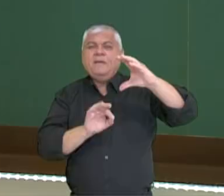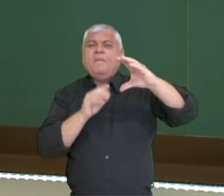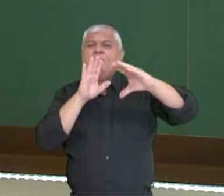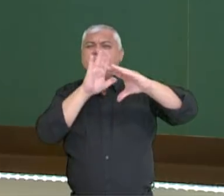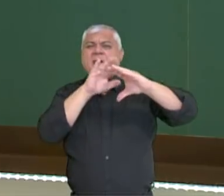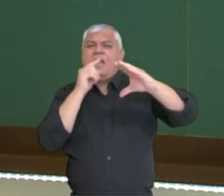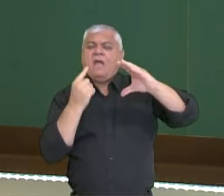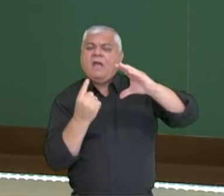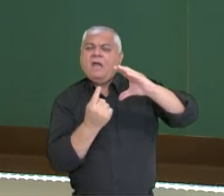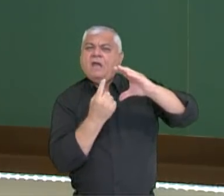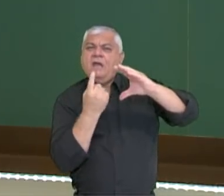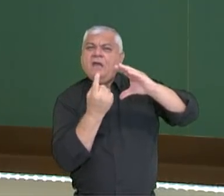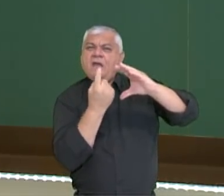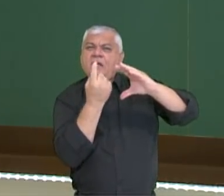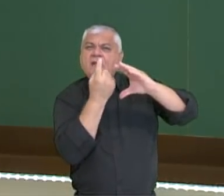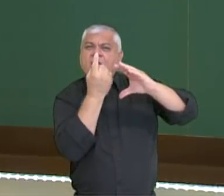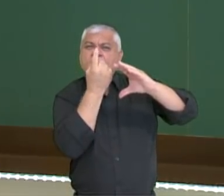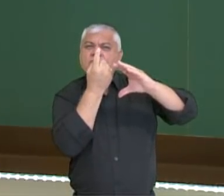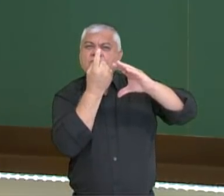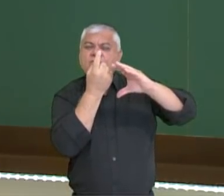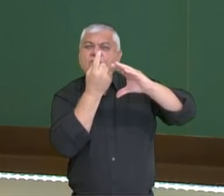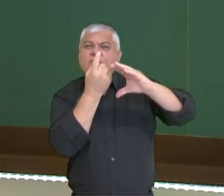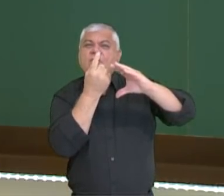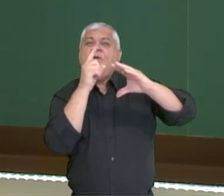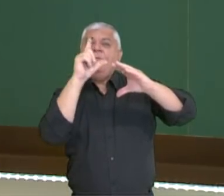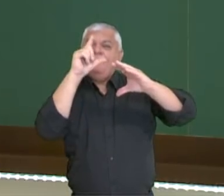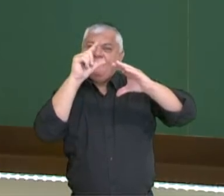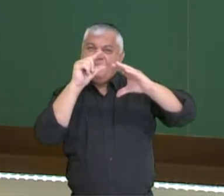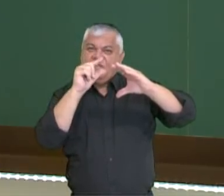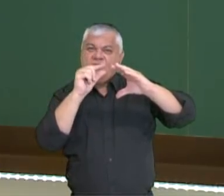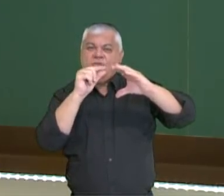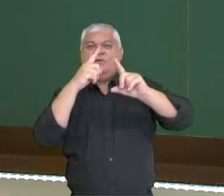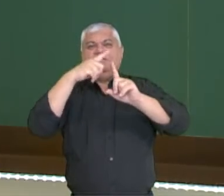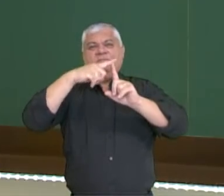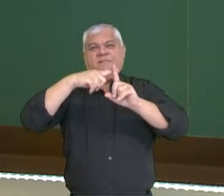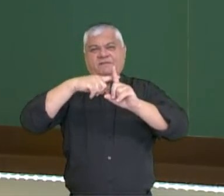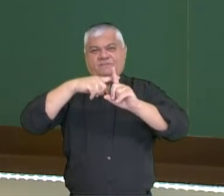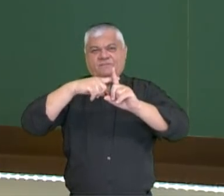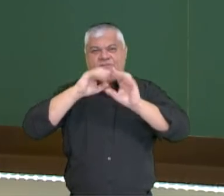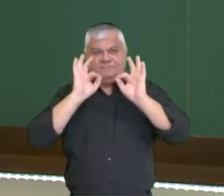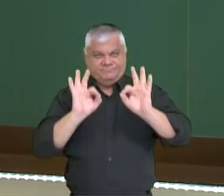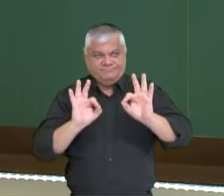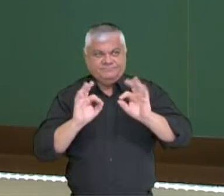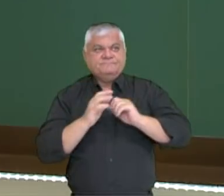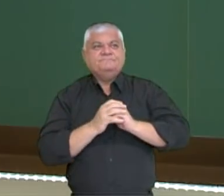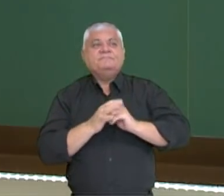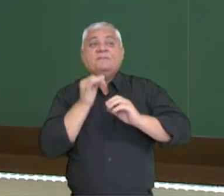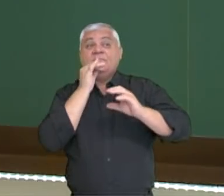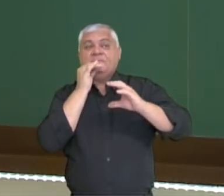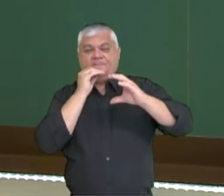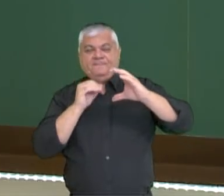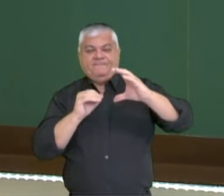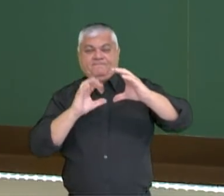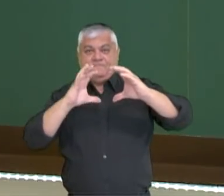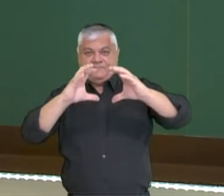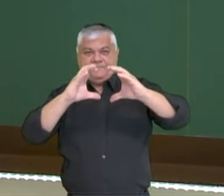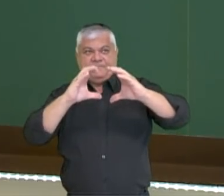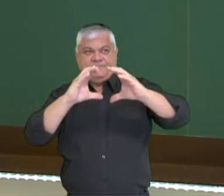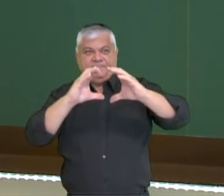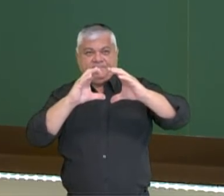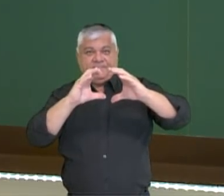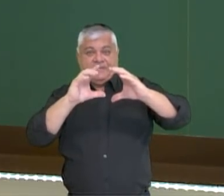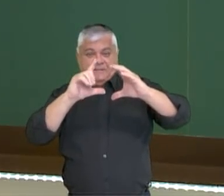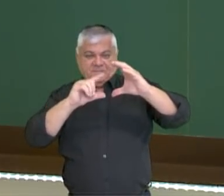mais alta é a latitude, menor é a temperatura, certo? Portanto, nas